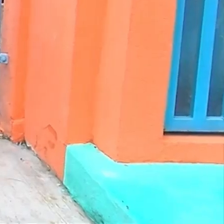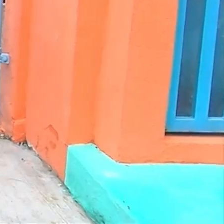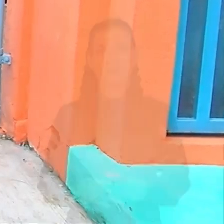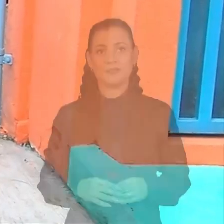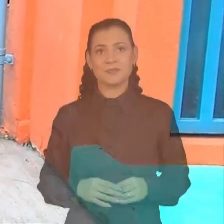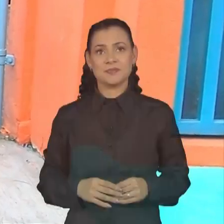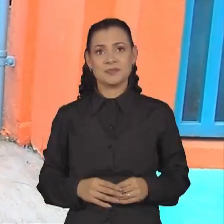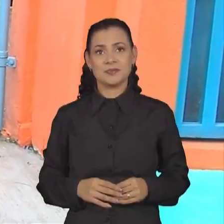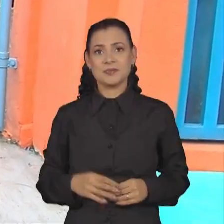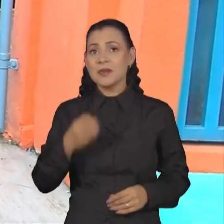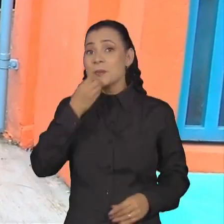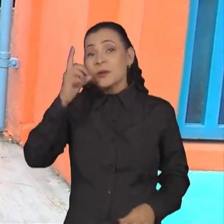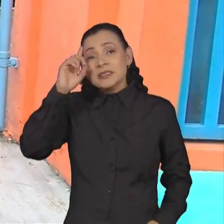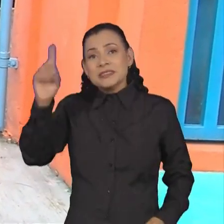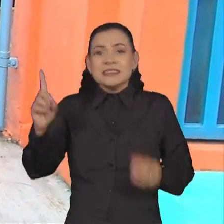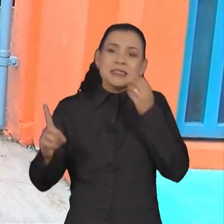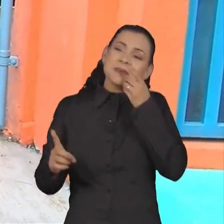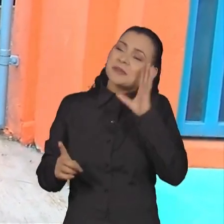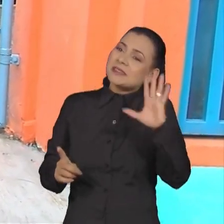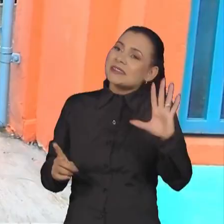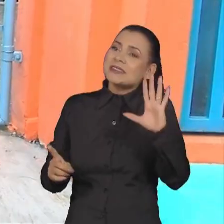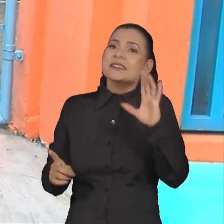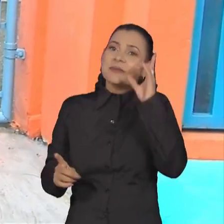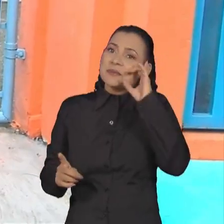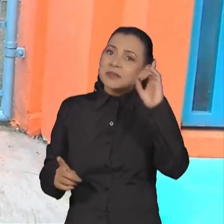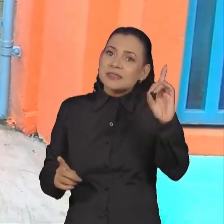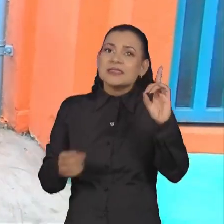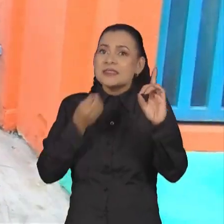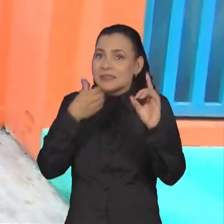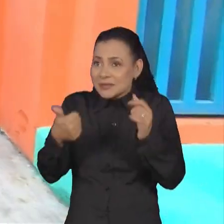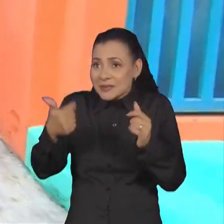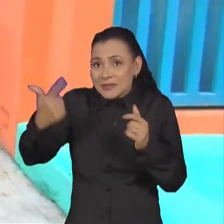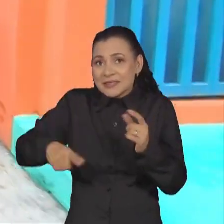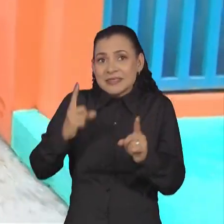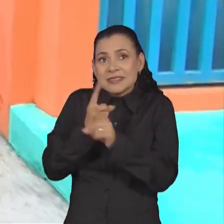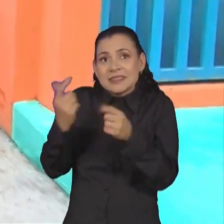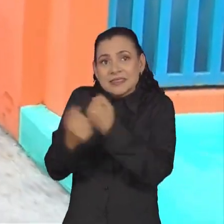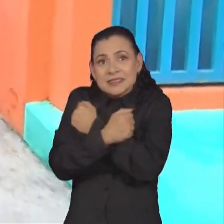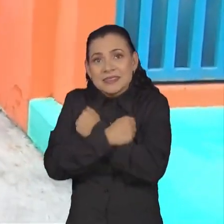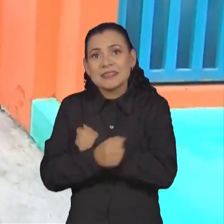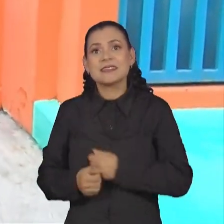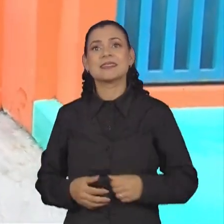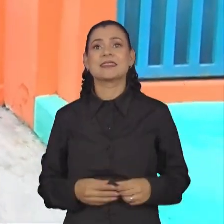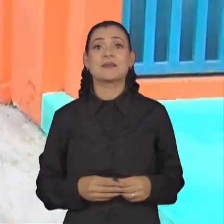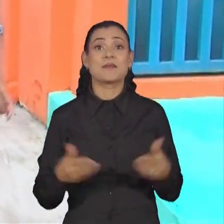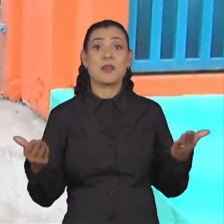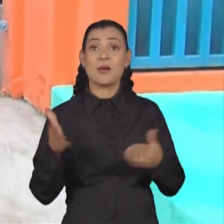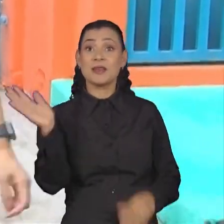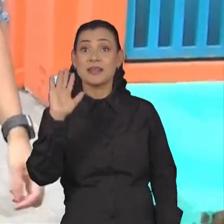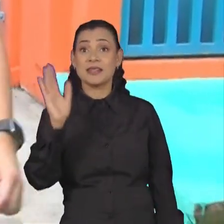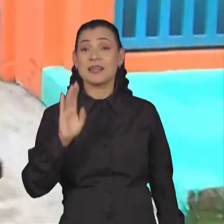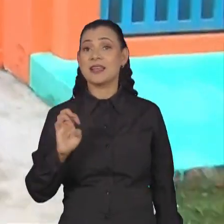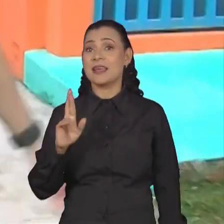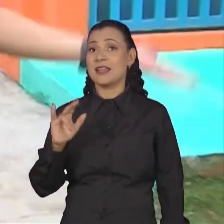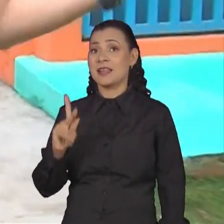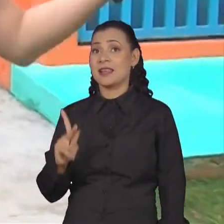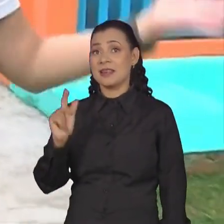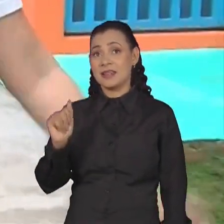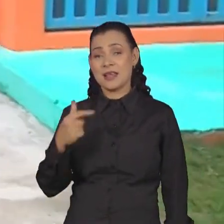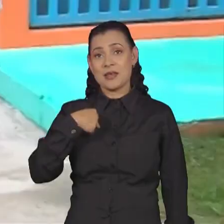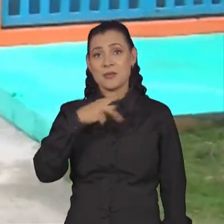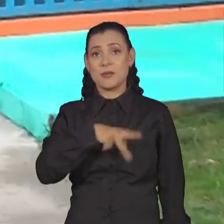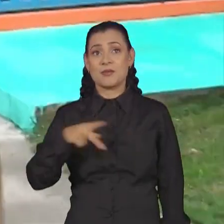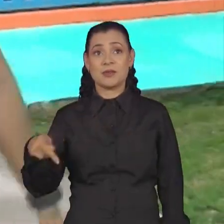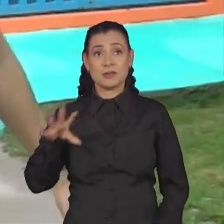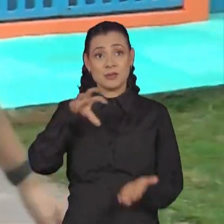Bom dia, tudo bem, carinha? Mais um dia, né? Mais um dia, que Deus nos abençoe. Oi, eu sou a Érica Mayumi, professora do